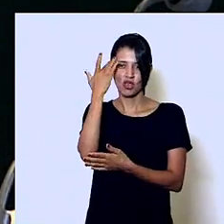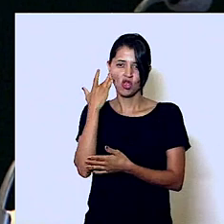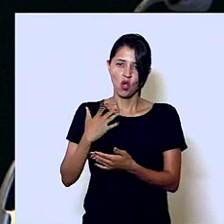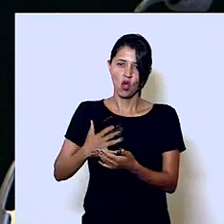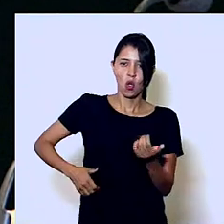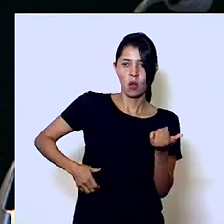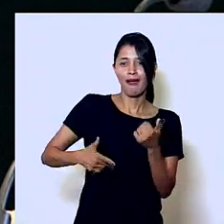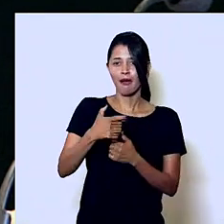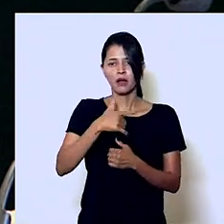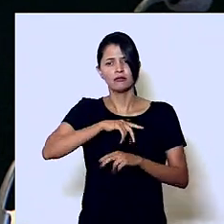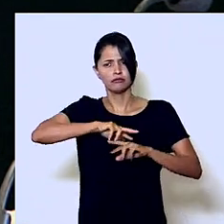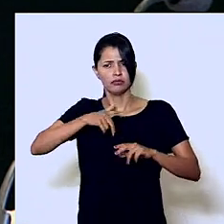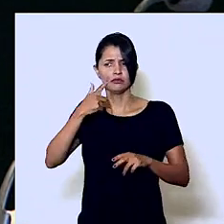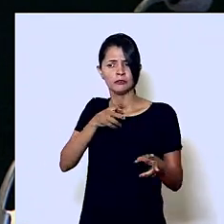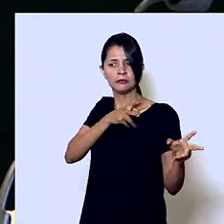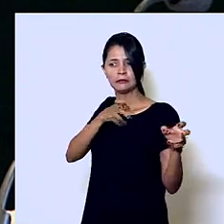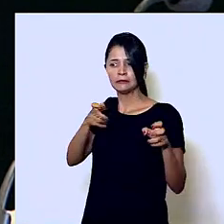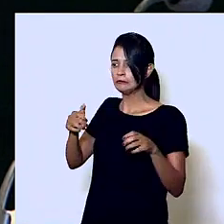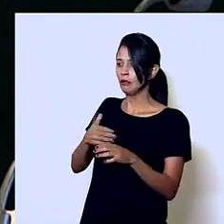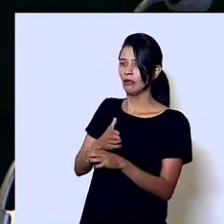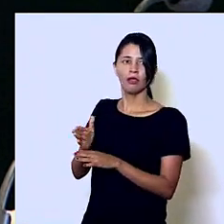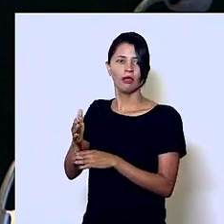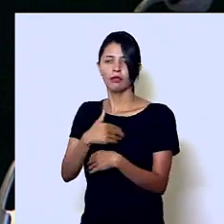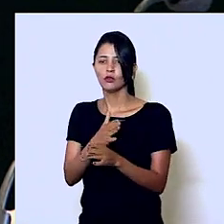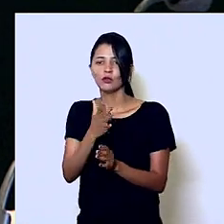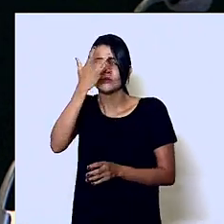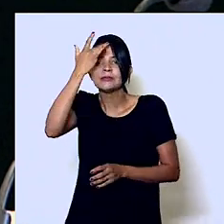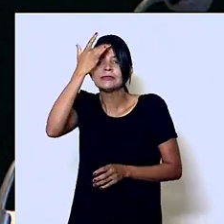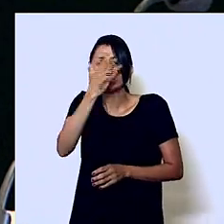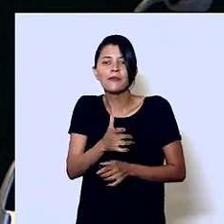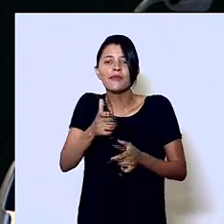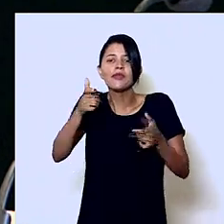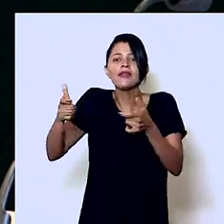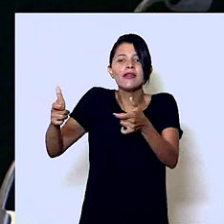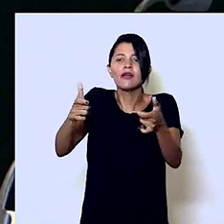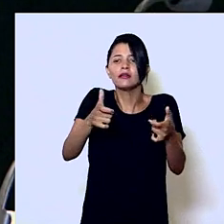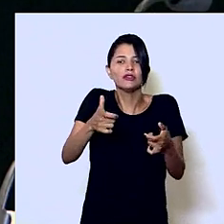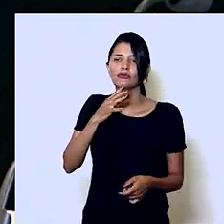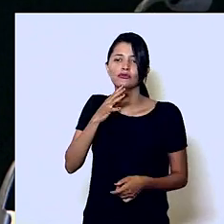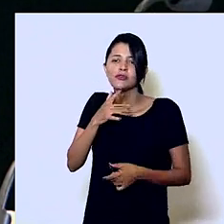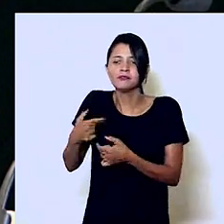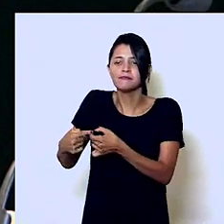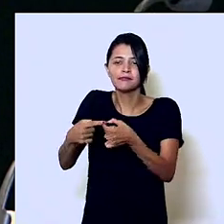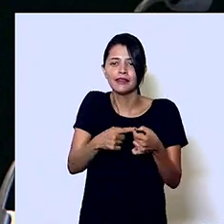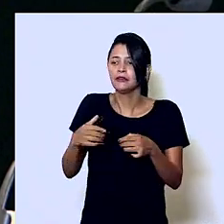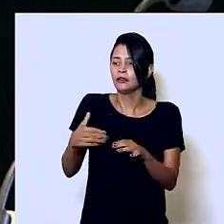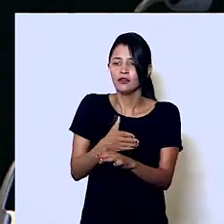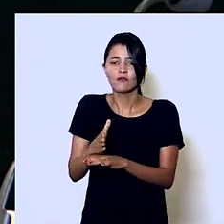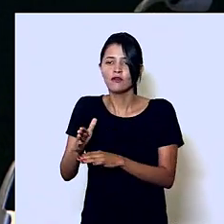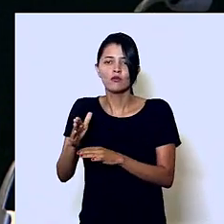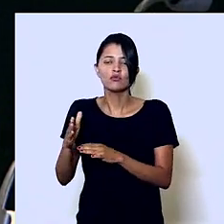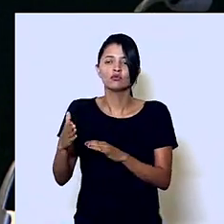claramente para a gente se perder, perder a noção já não conhecíamos bem a cidade, e fomos parar numa vizinhança